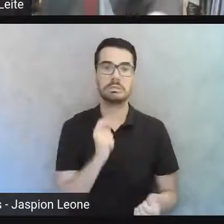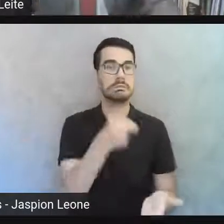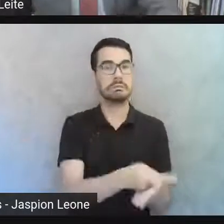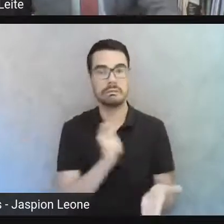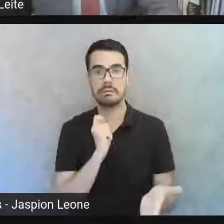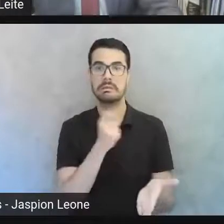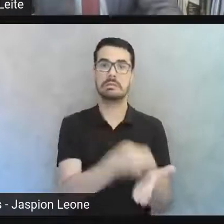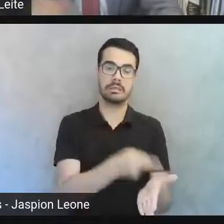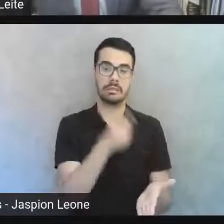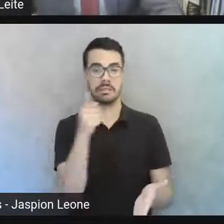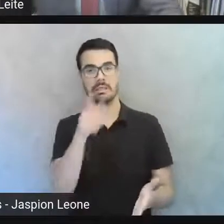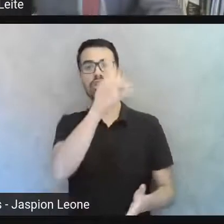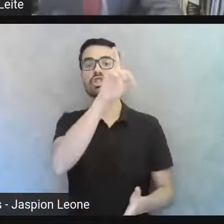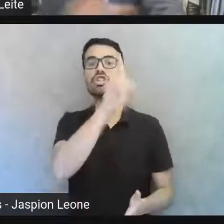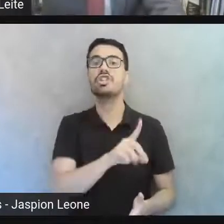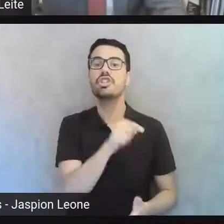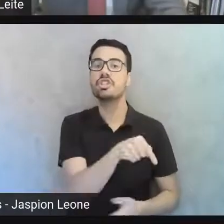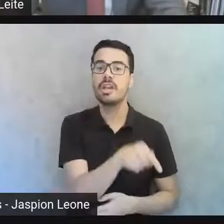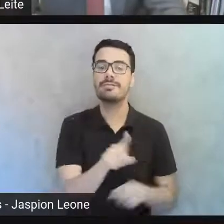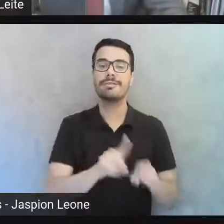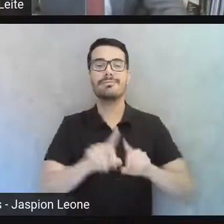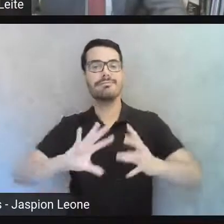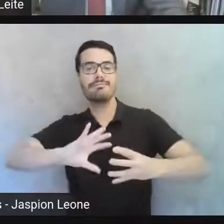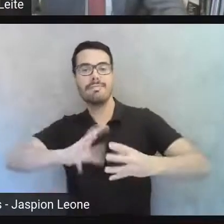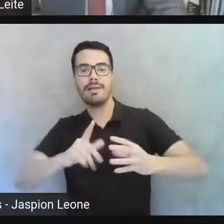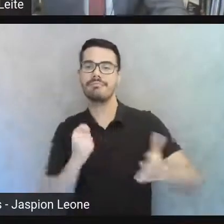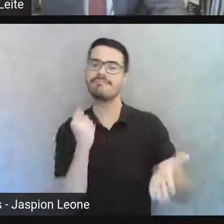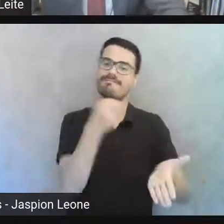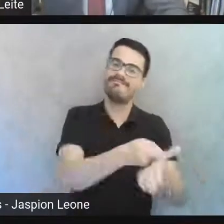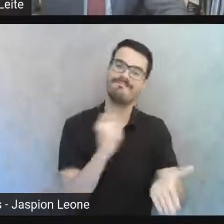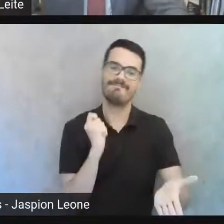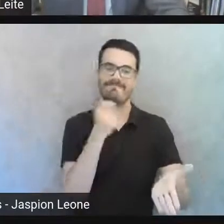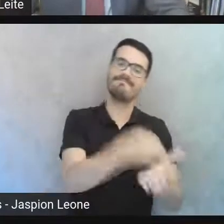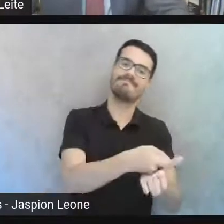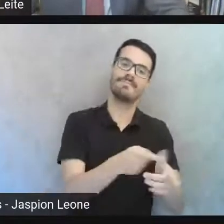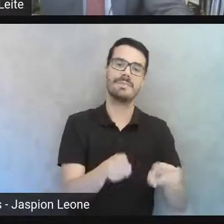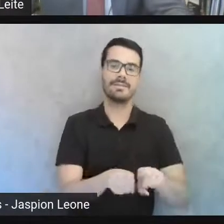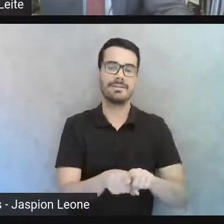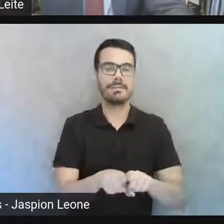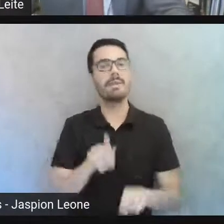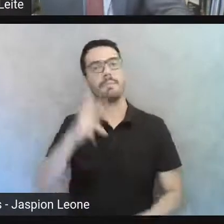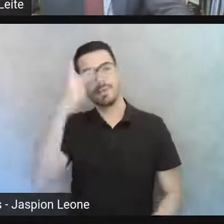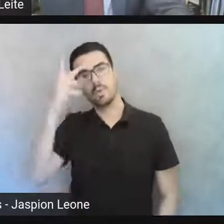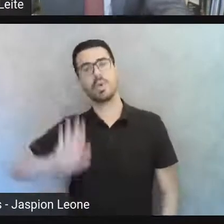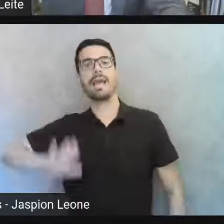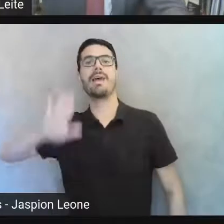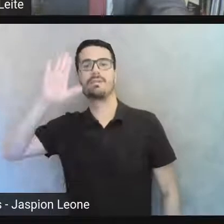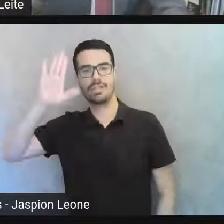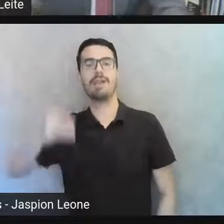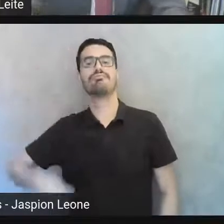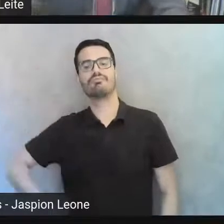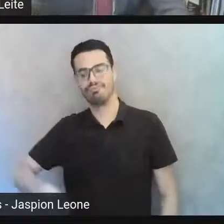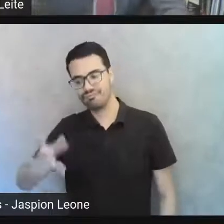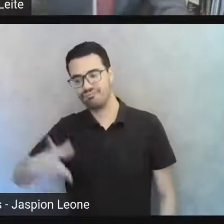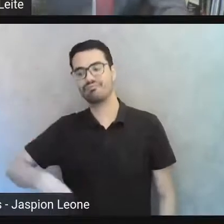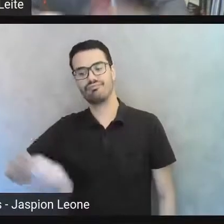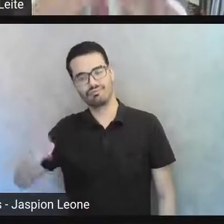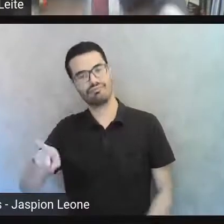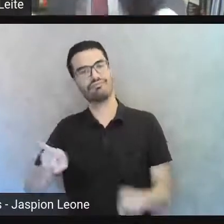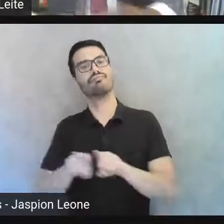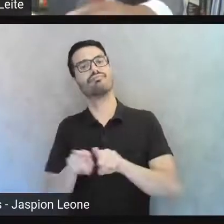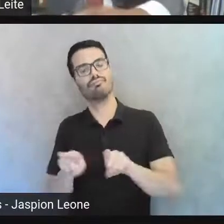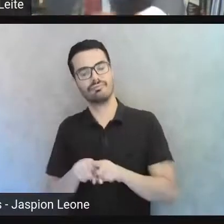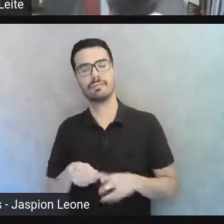dos dirigentes, como dos partidos políticos e dos próprios candidatos. Bom, no trato com